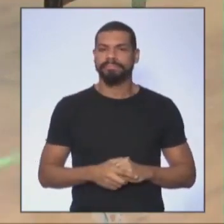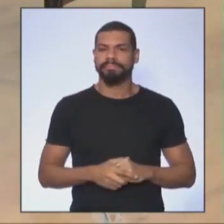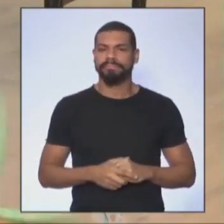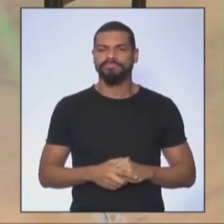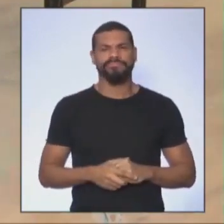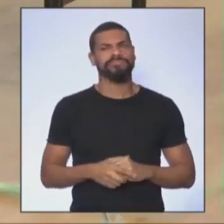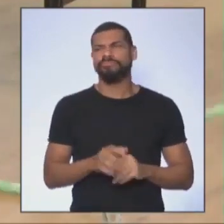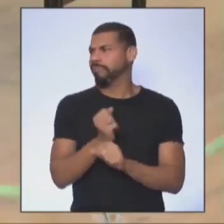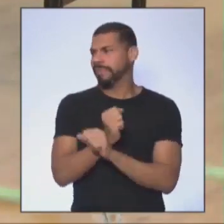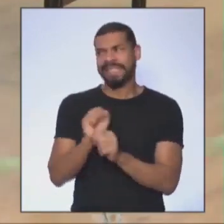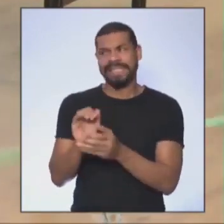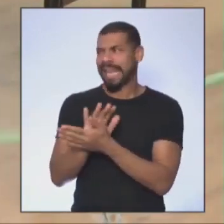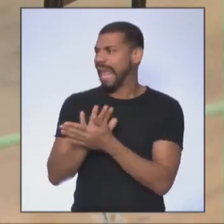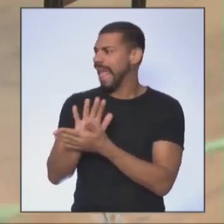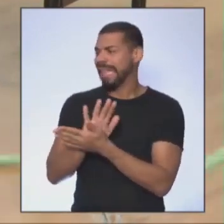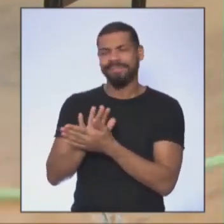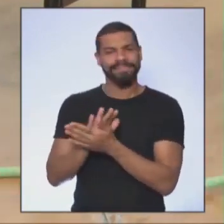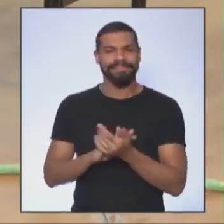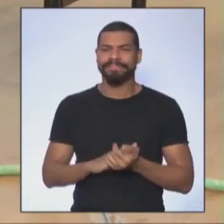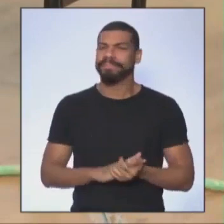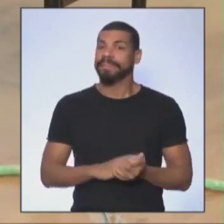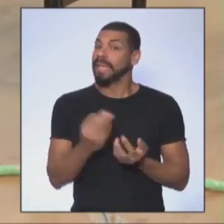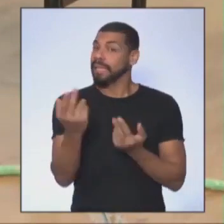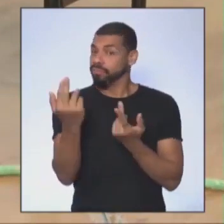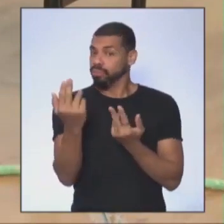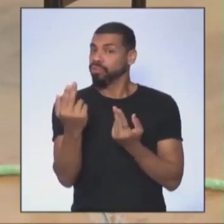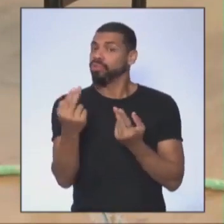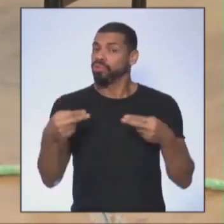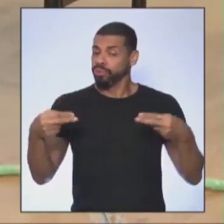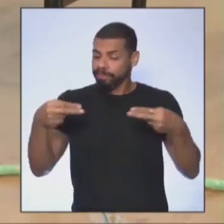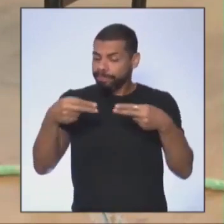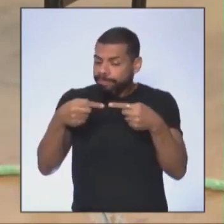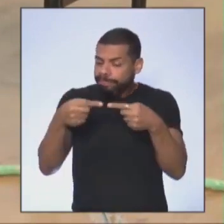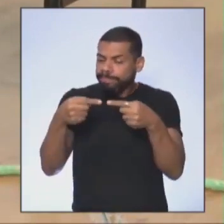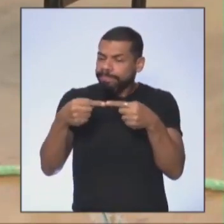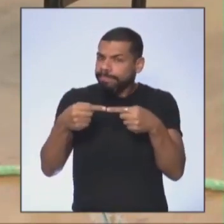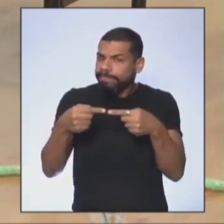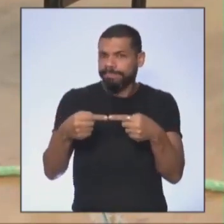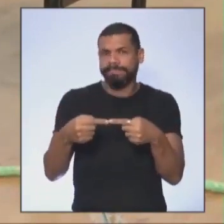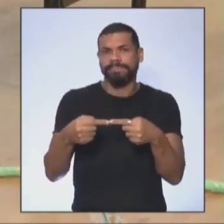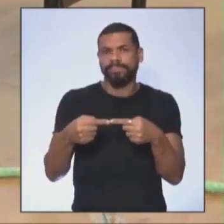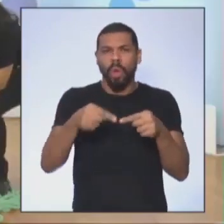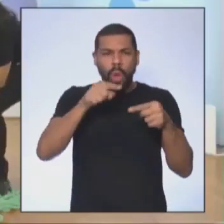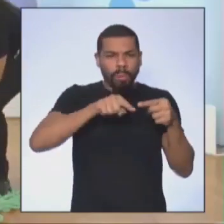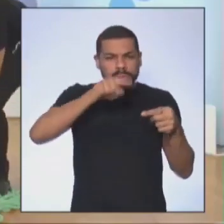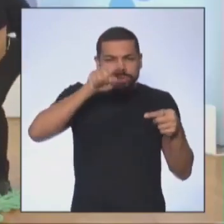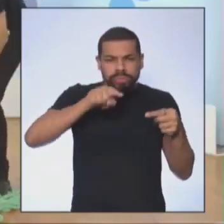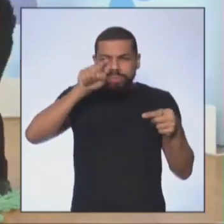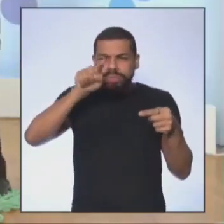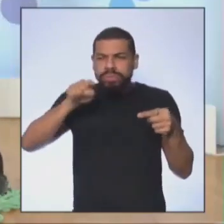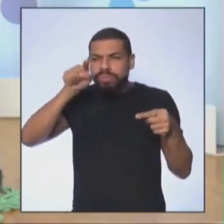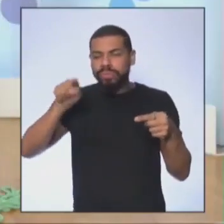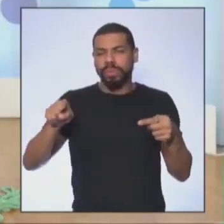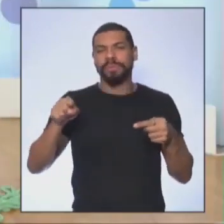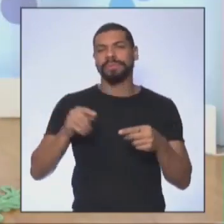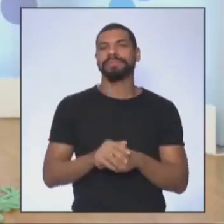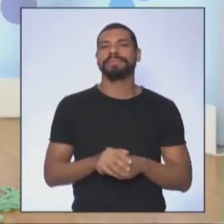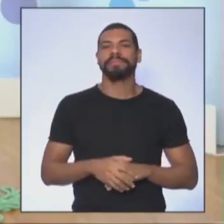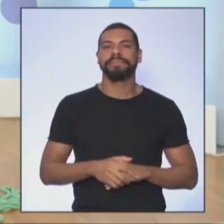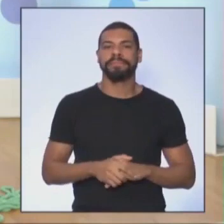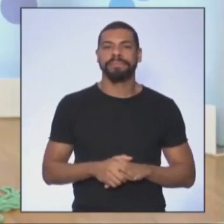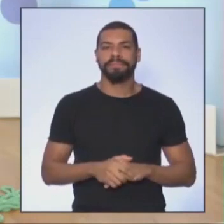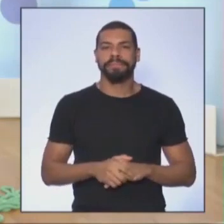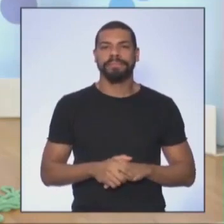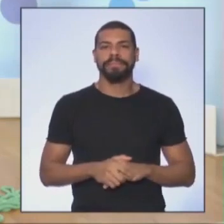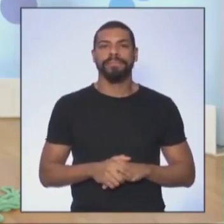Nem horizontal, nem vertical passa. É. Nenhuma configuração de onda, nenhum sentido de vibração dela está passando. Pois